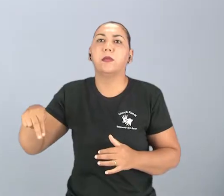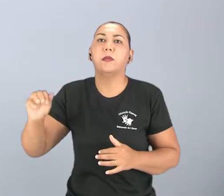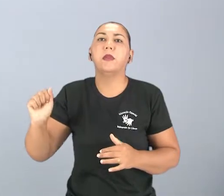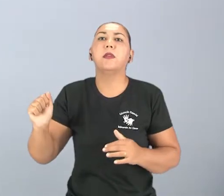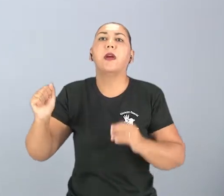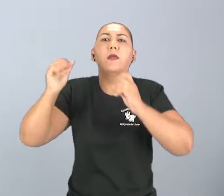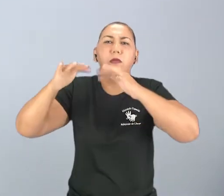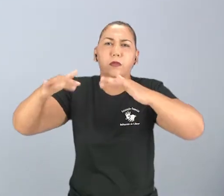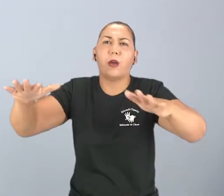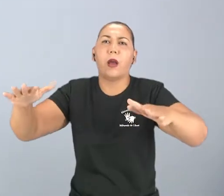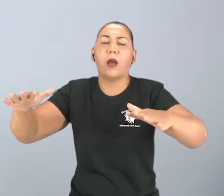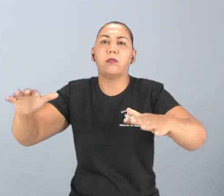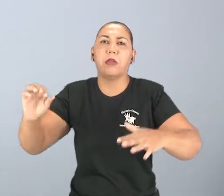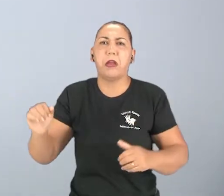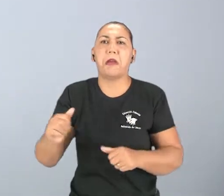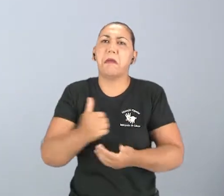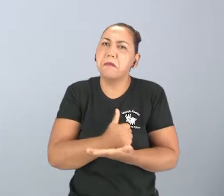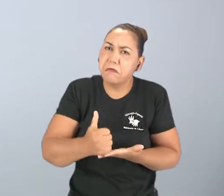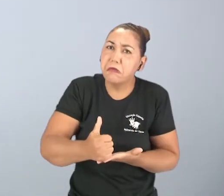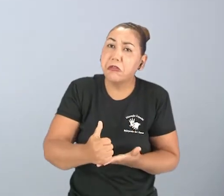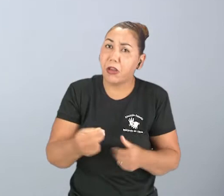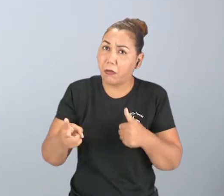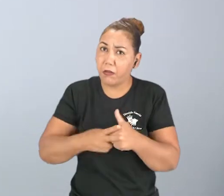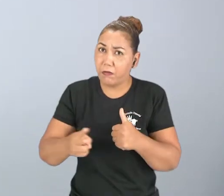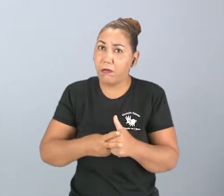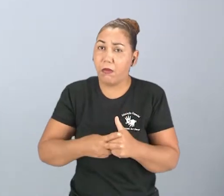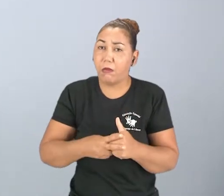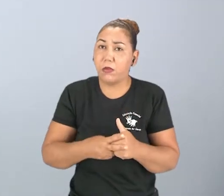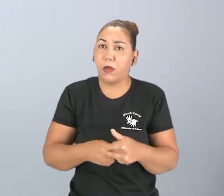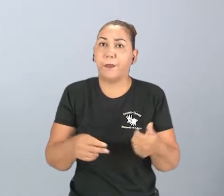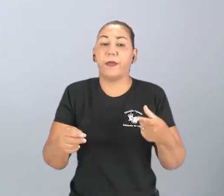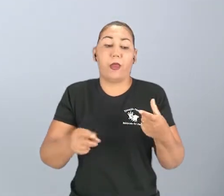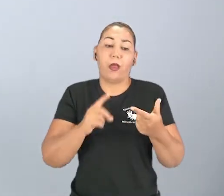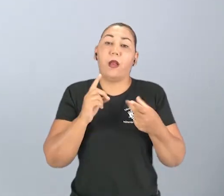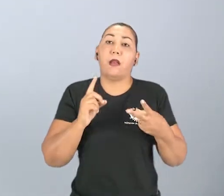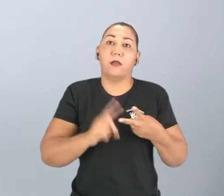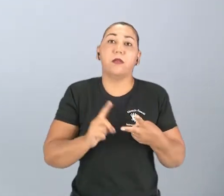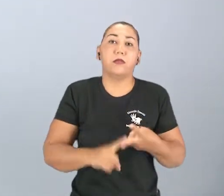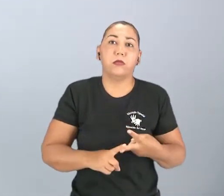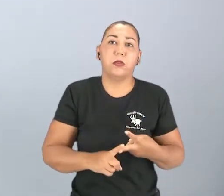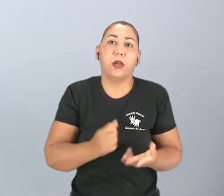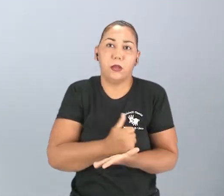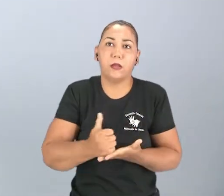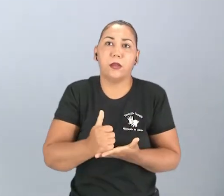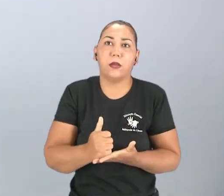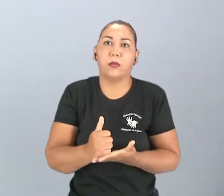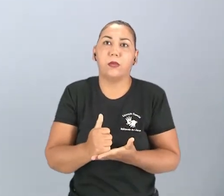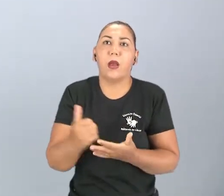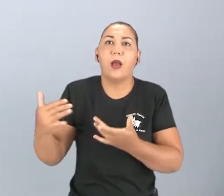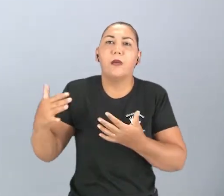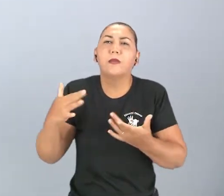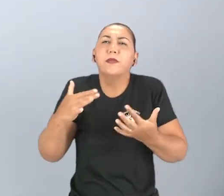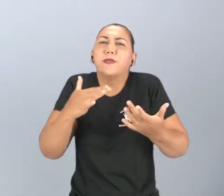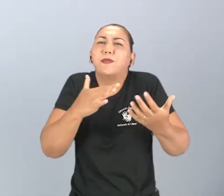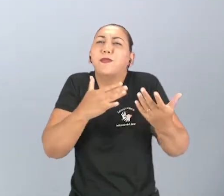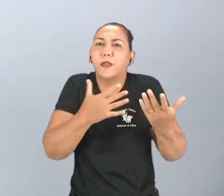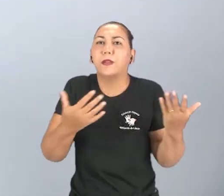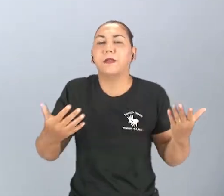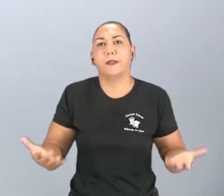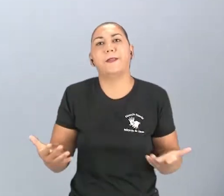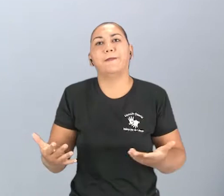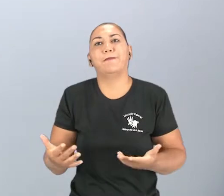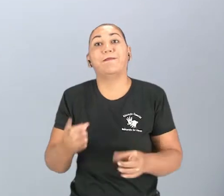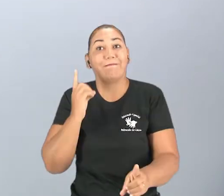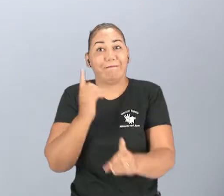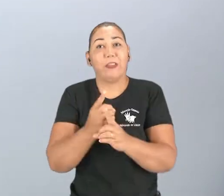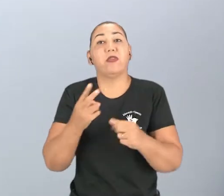ação, é verbo. E a segunda ação é a ação de aquecer. Bom, eu acho o verbo, achei a minha